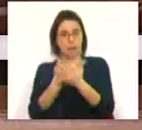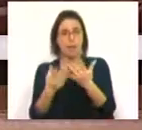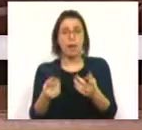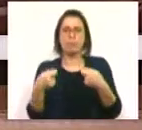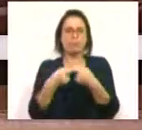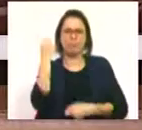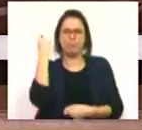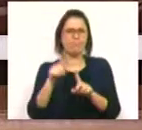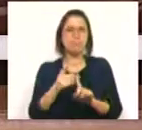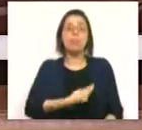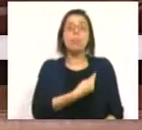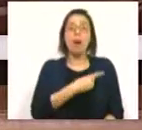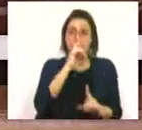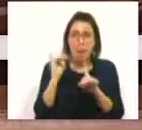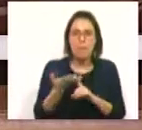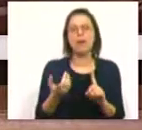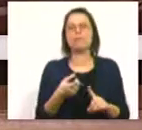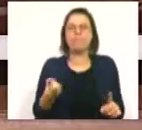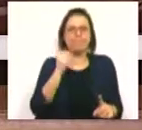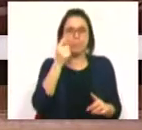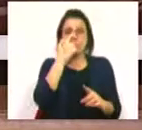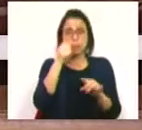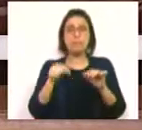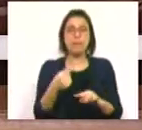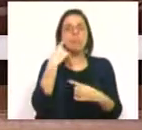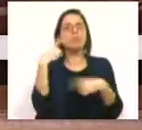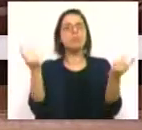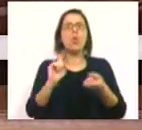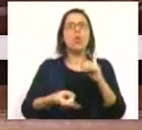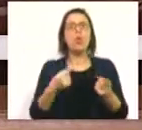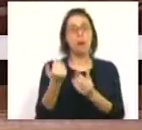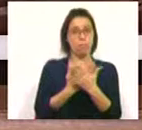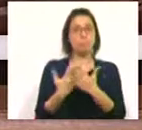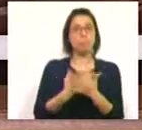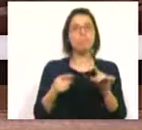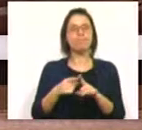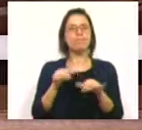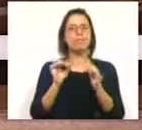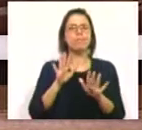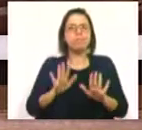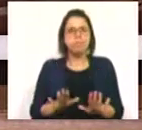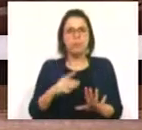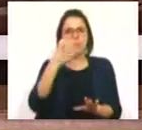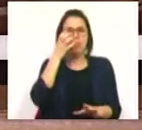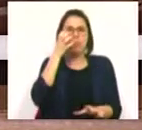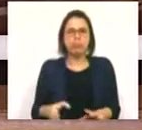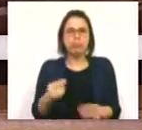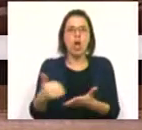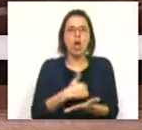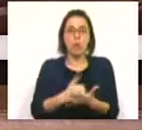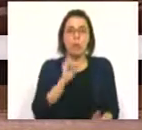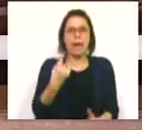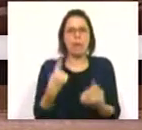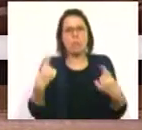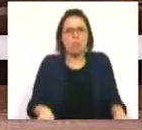são compatíveis com as preocupações ambientais, porque estas representam, aliás, para o mercado um entrave à ganância do lucro, de preferência